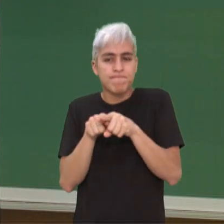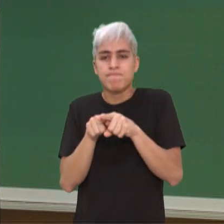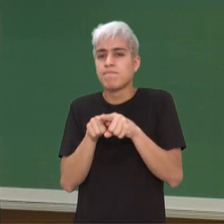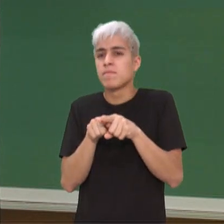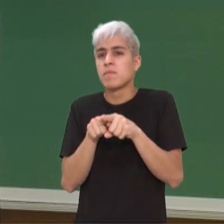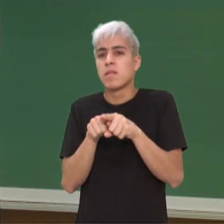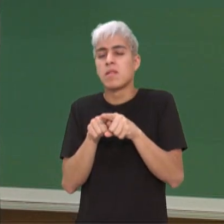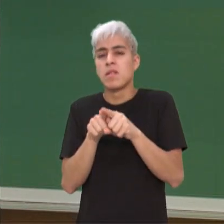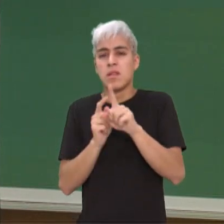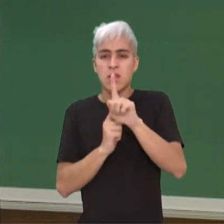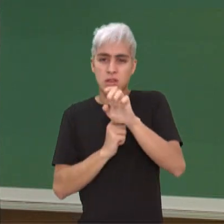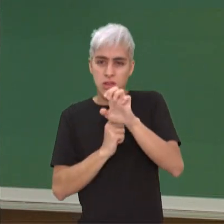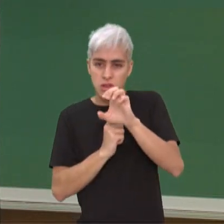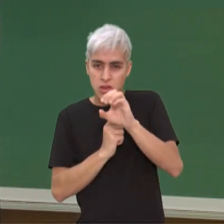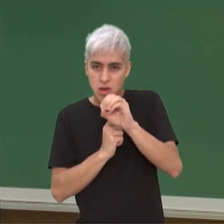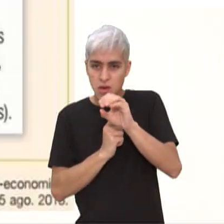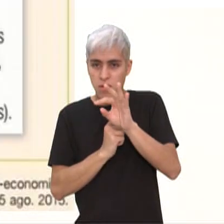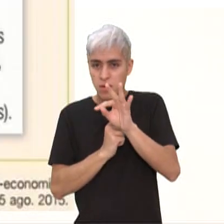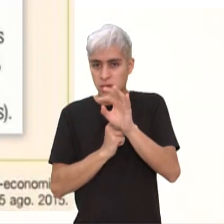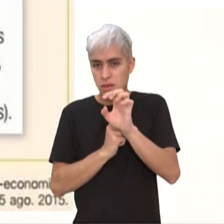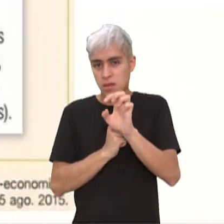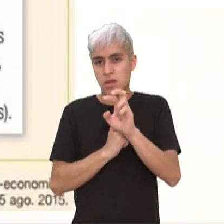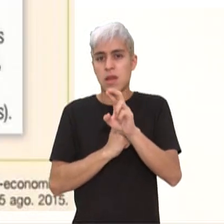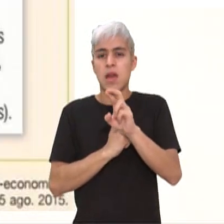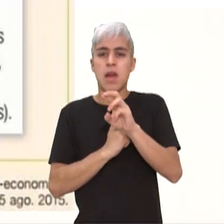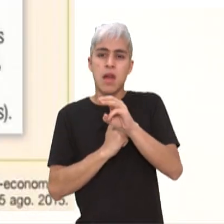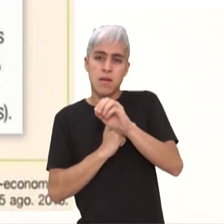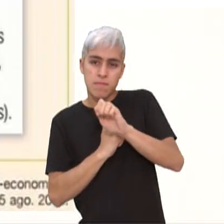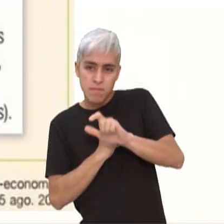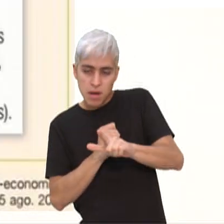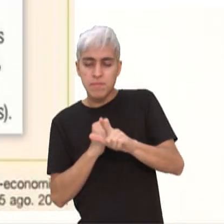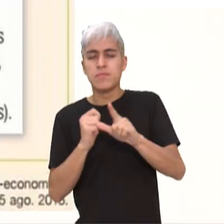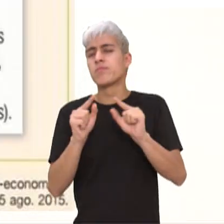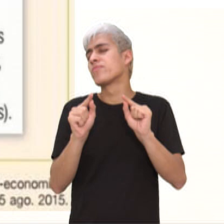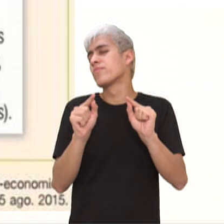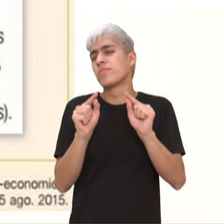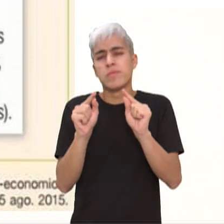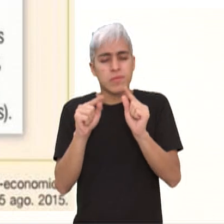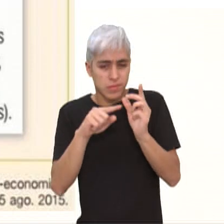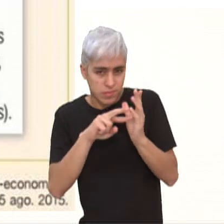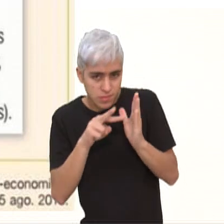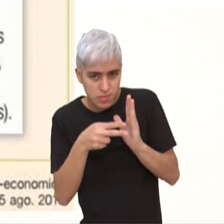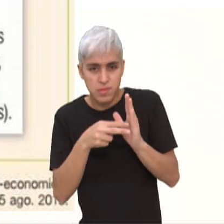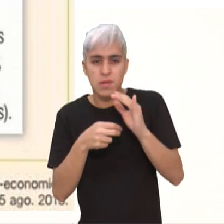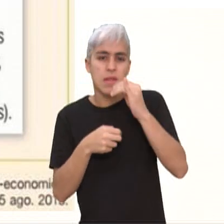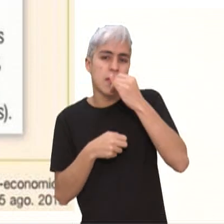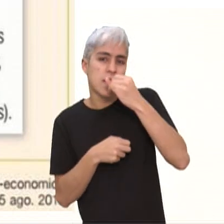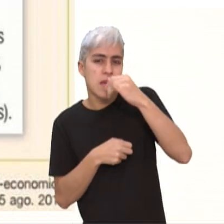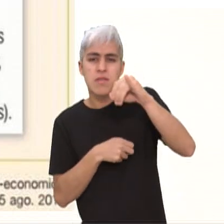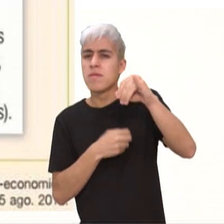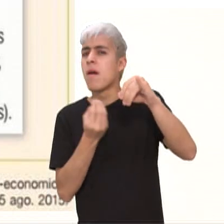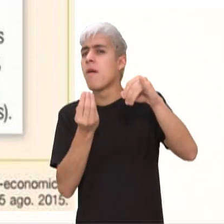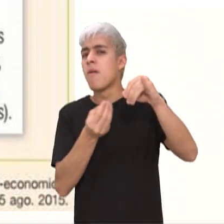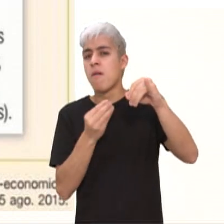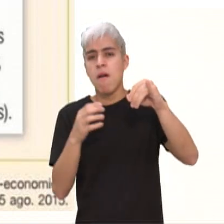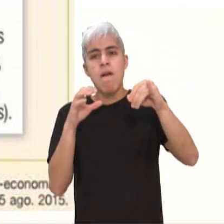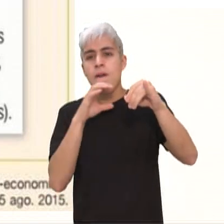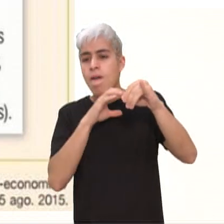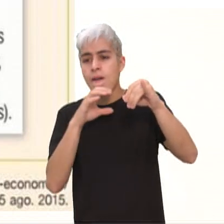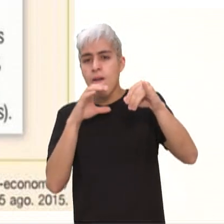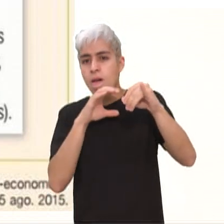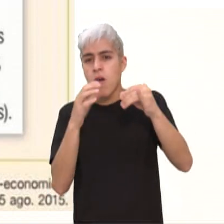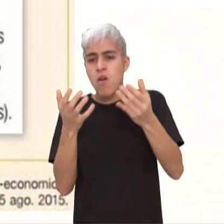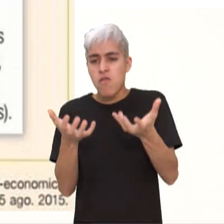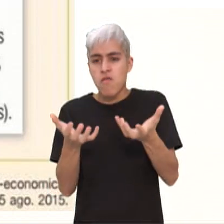a geotermal, tá? Que é a energia que vai se extrair através do calor,